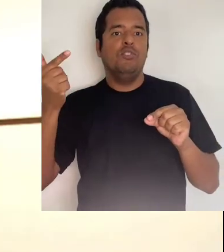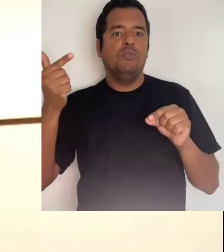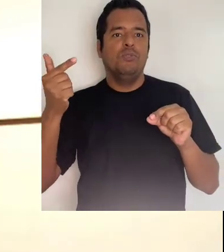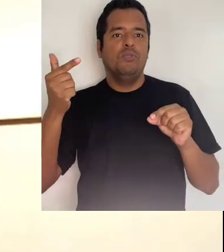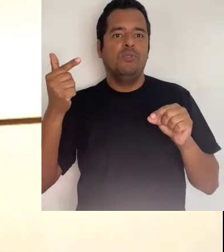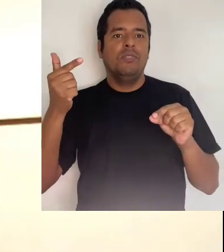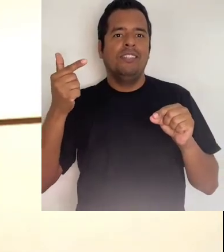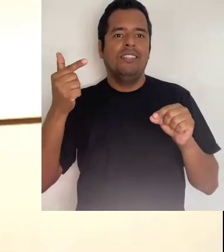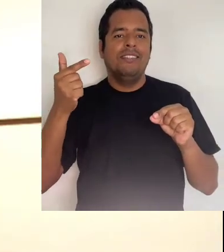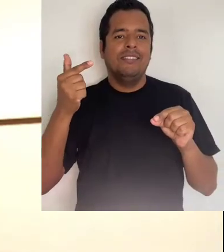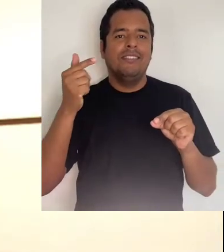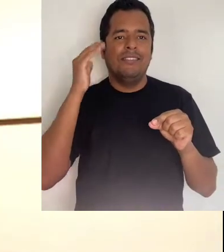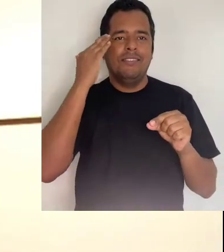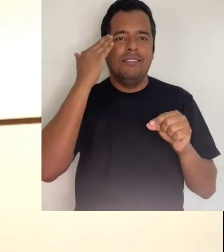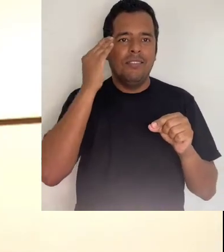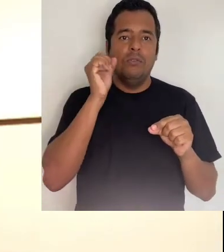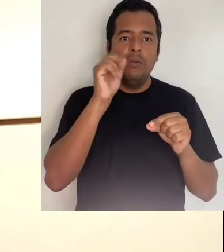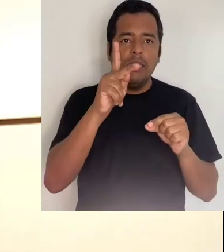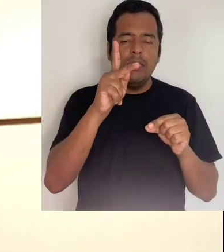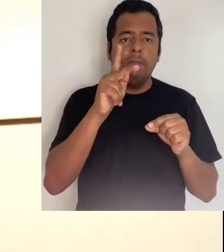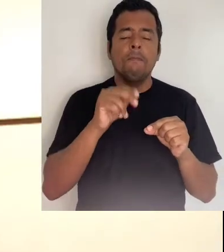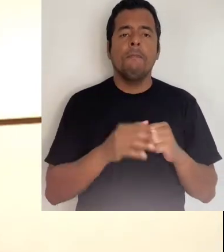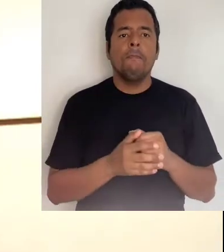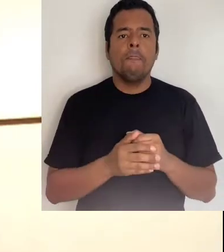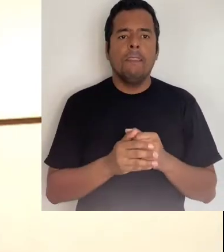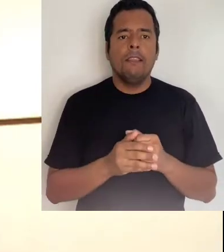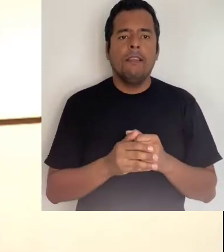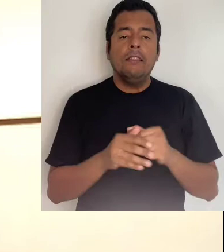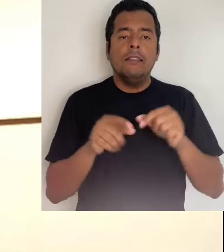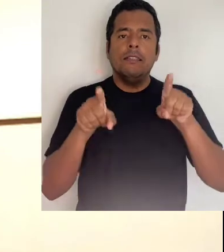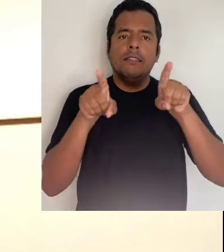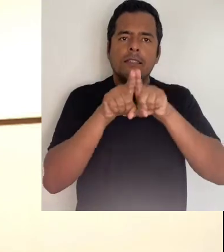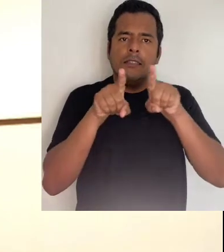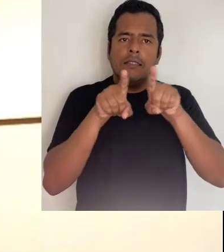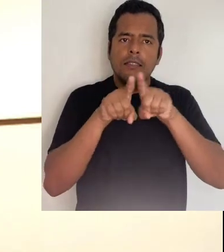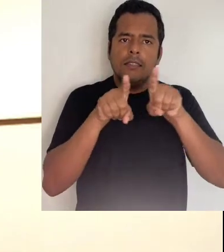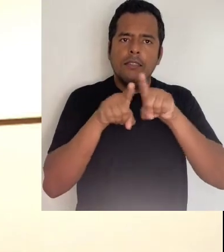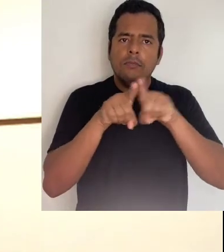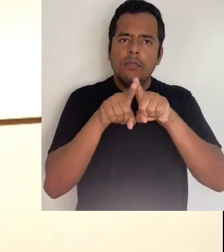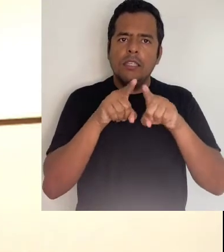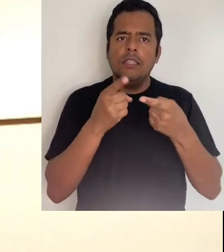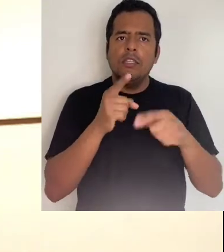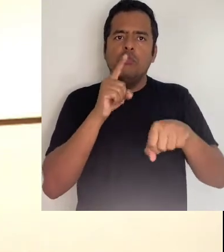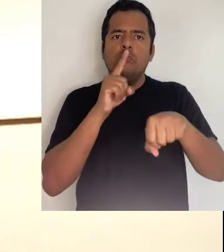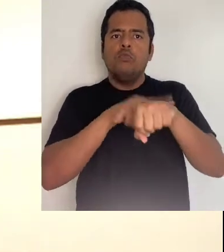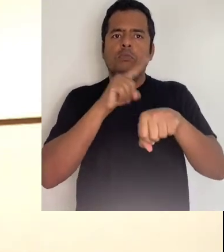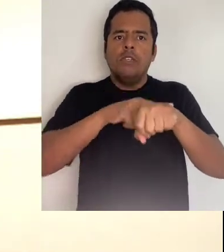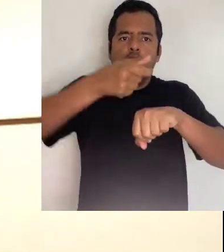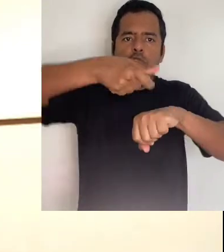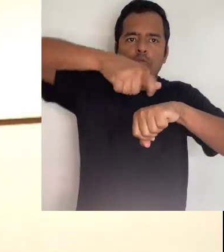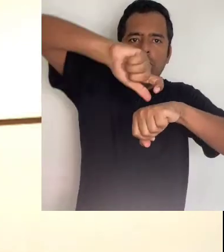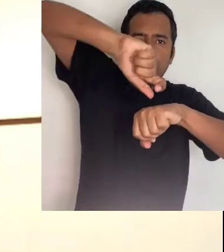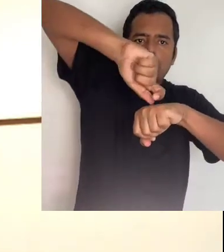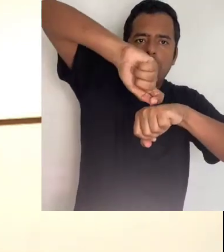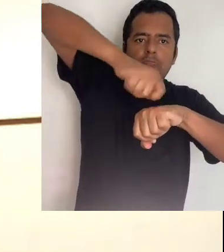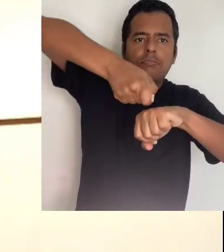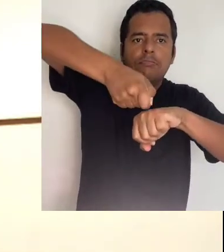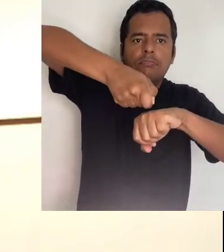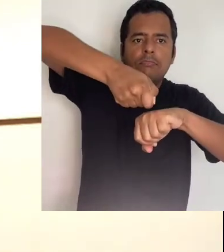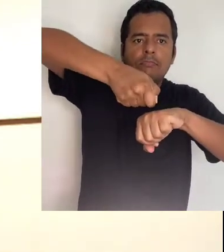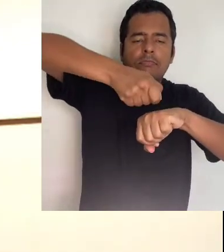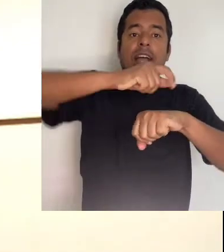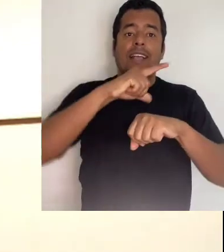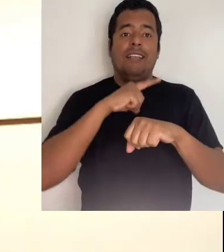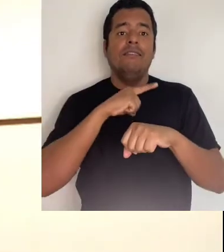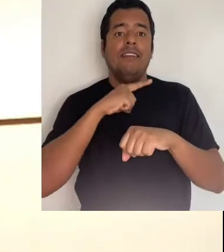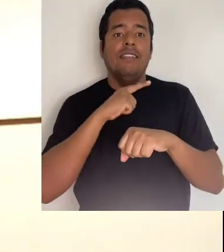destilado aqui nessa outra ponta, tá bom? E aí, no momento que eu abrir